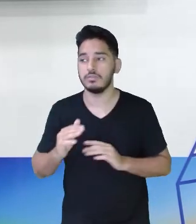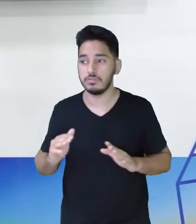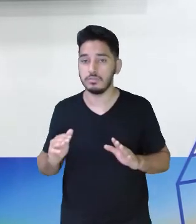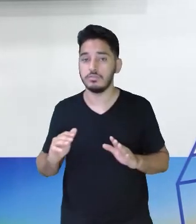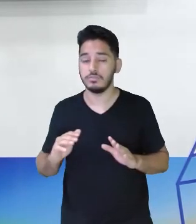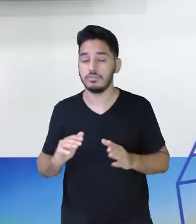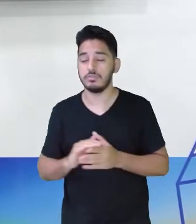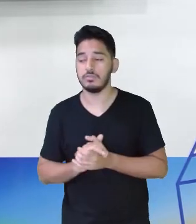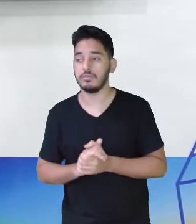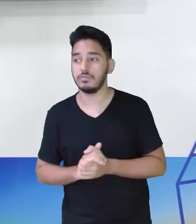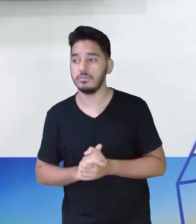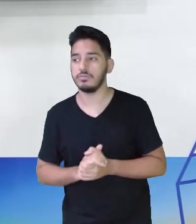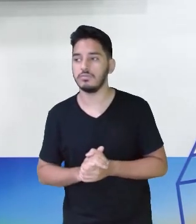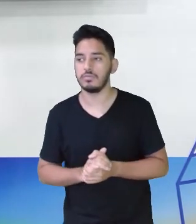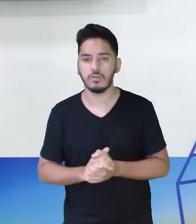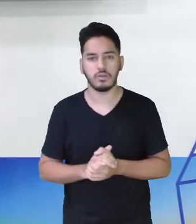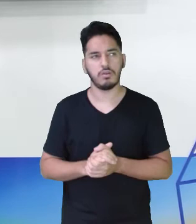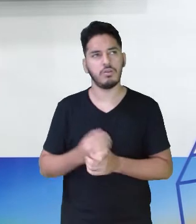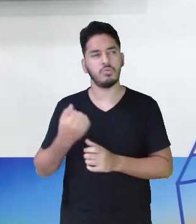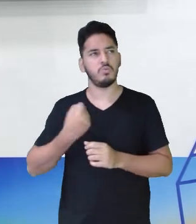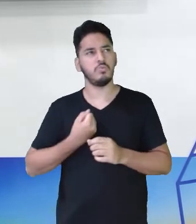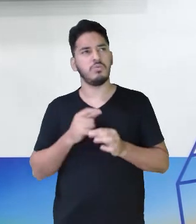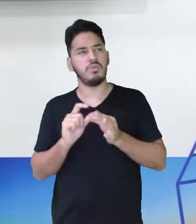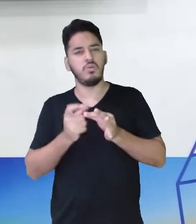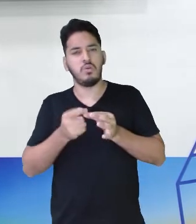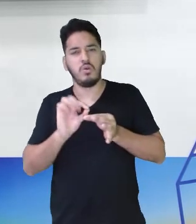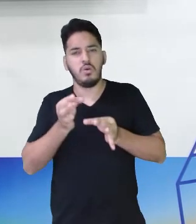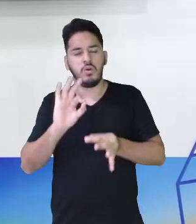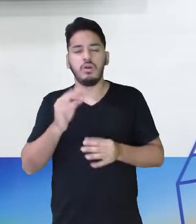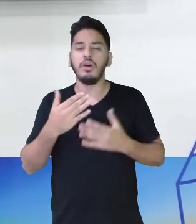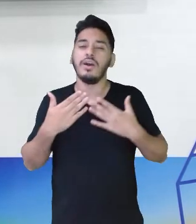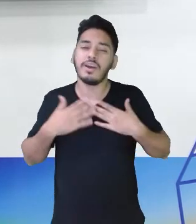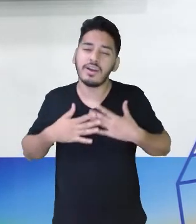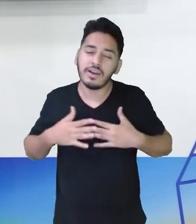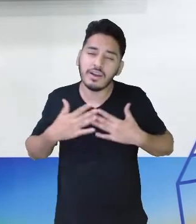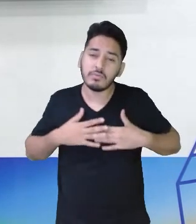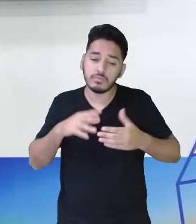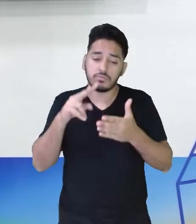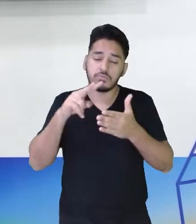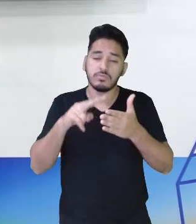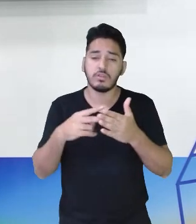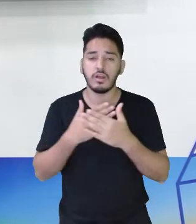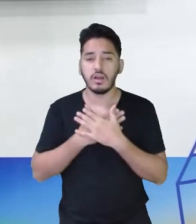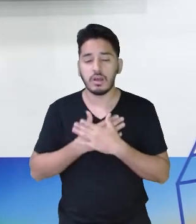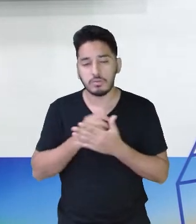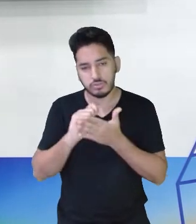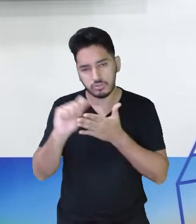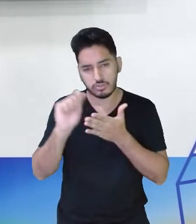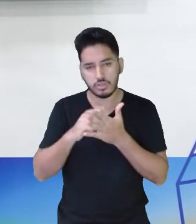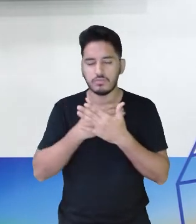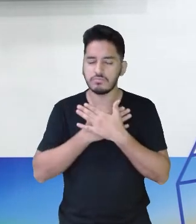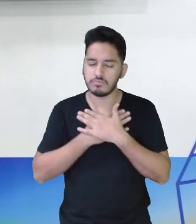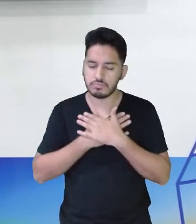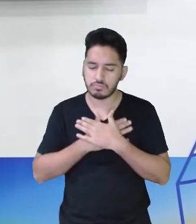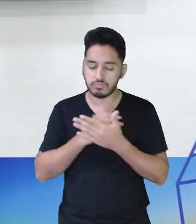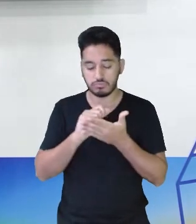456. Número enorme, professora. Lê devagar e escreve devagar também.